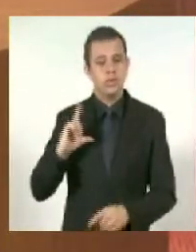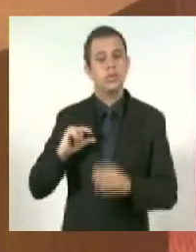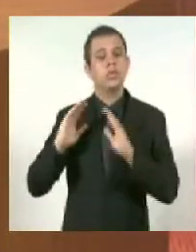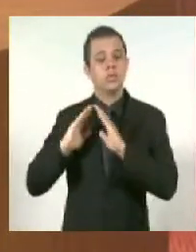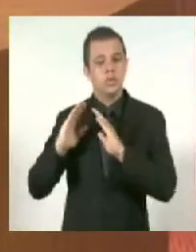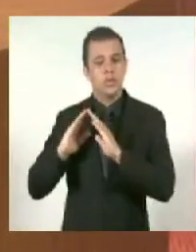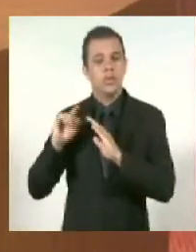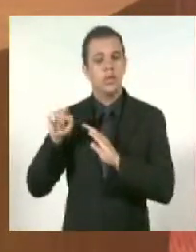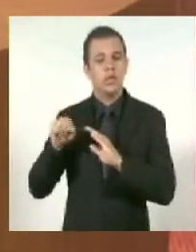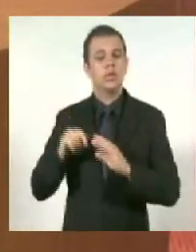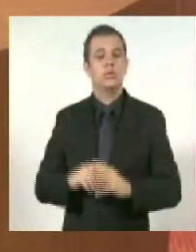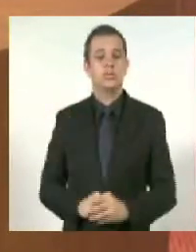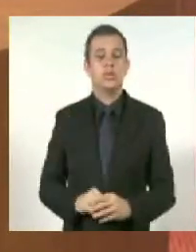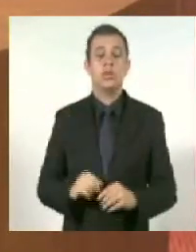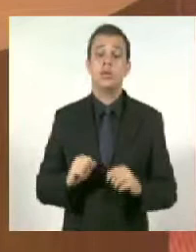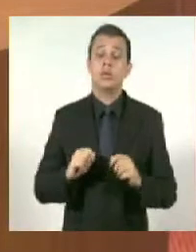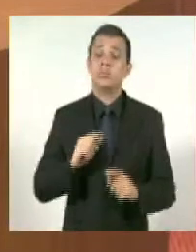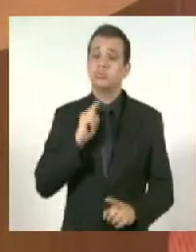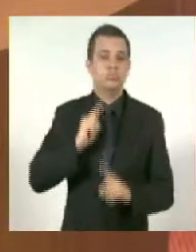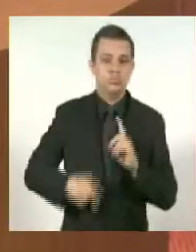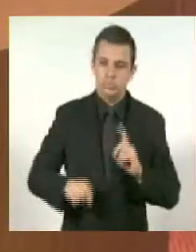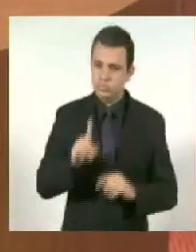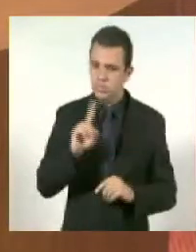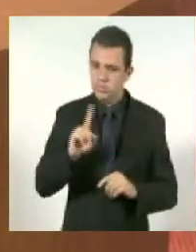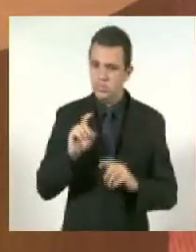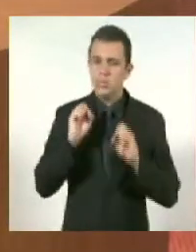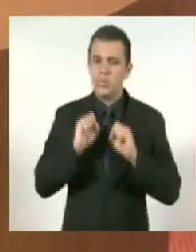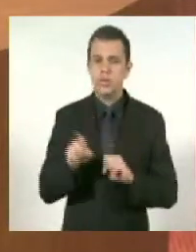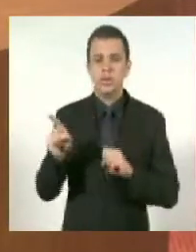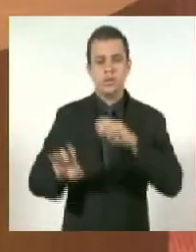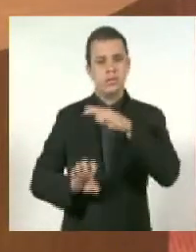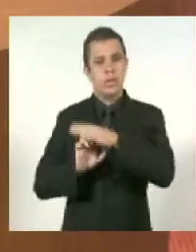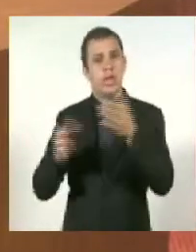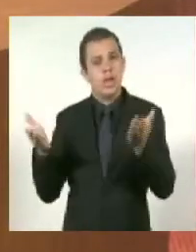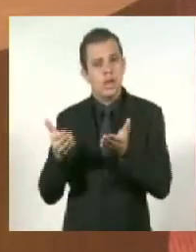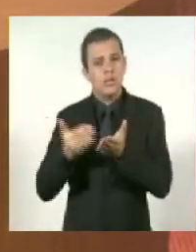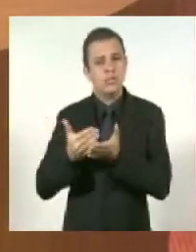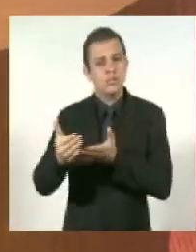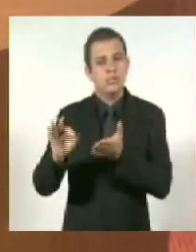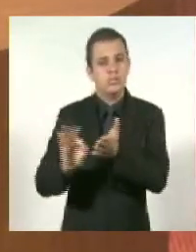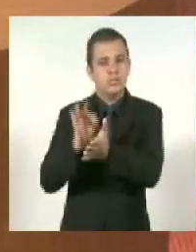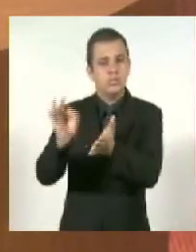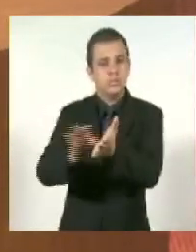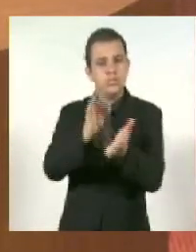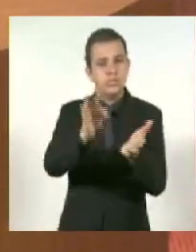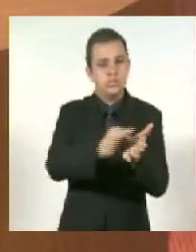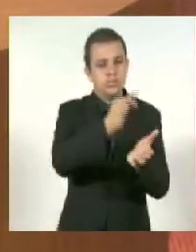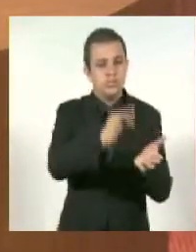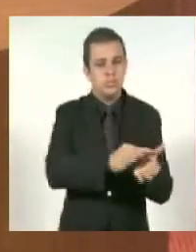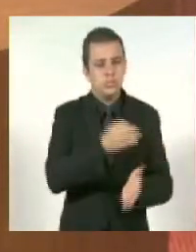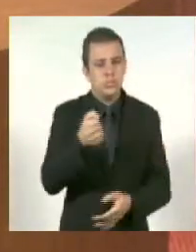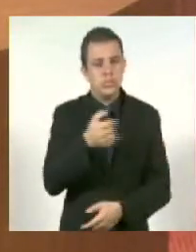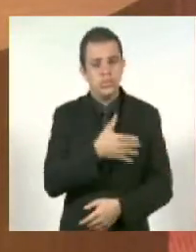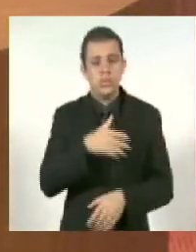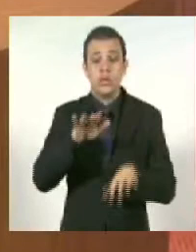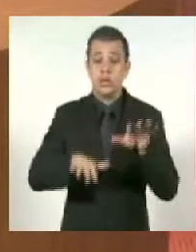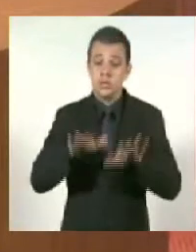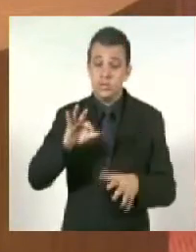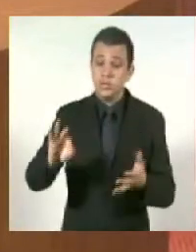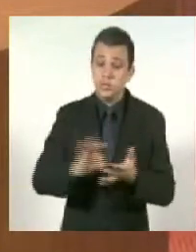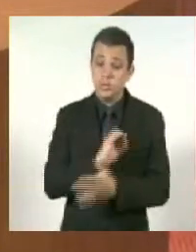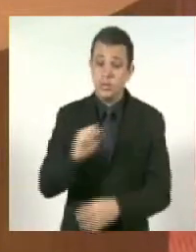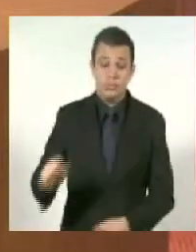que a empresa esteja agora adquirindo novos contratos e contratos de valores mais